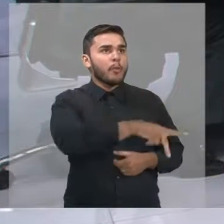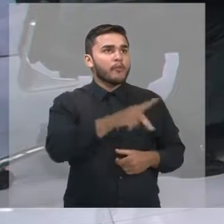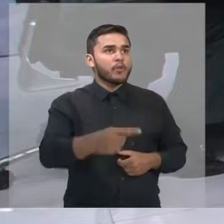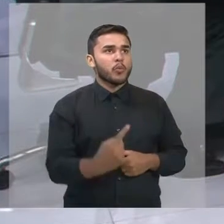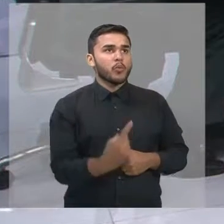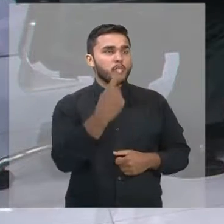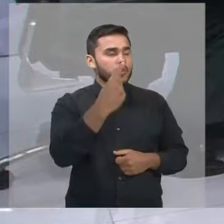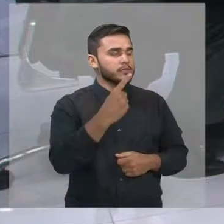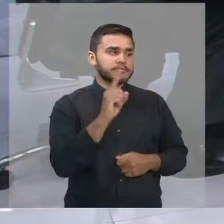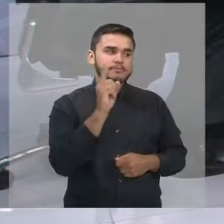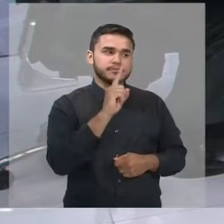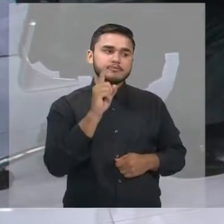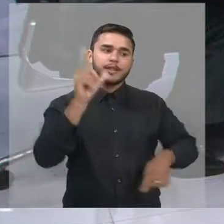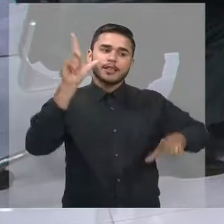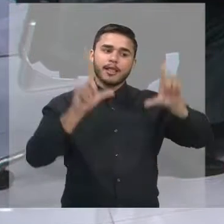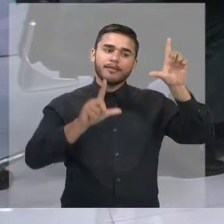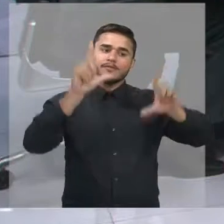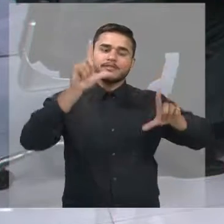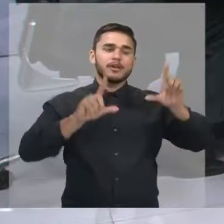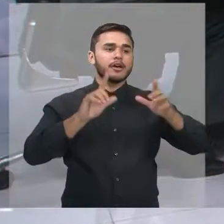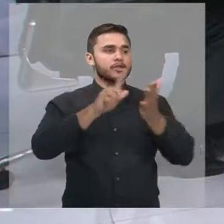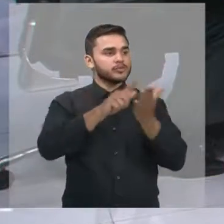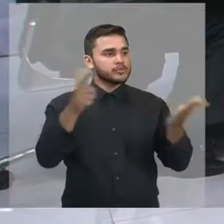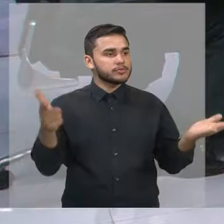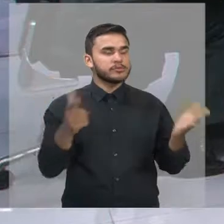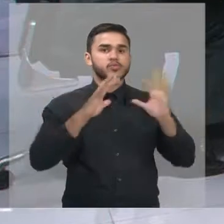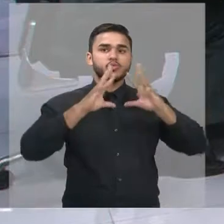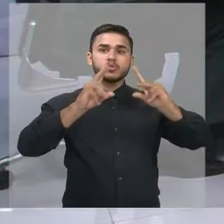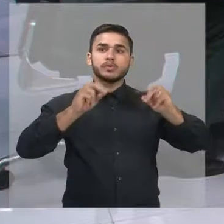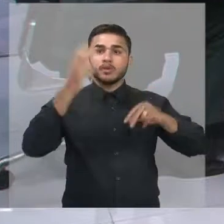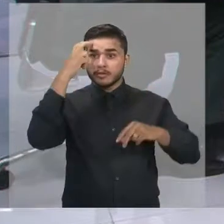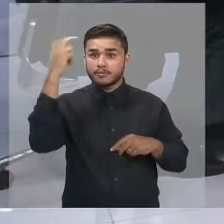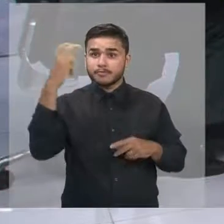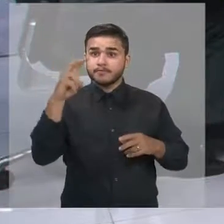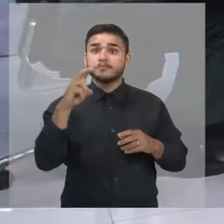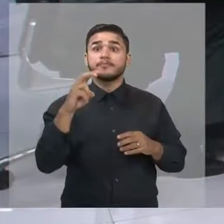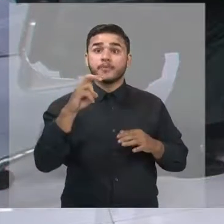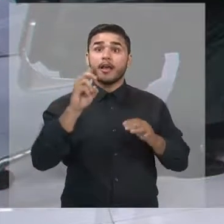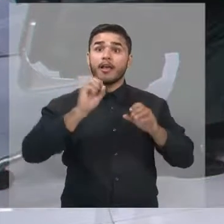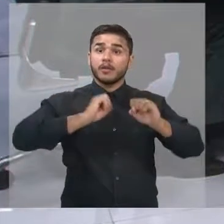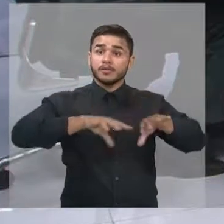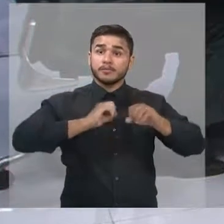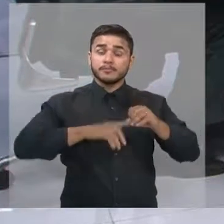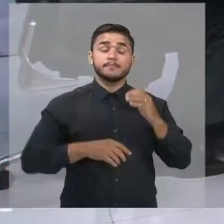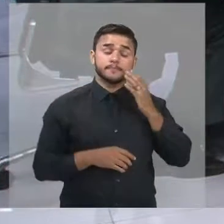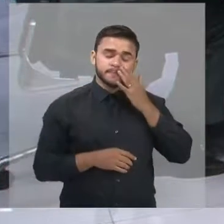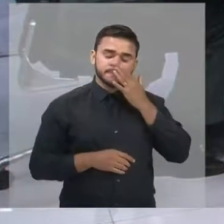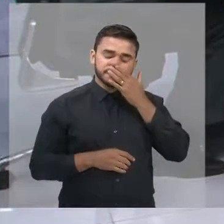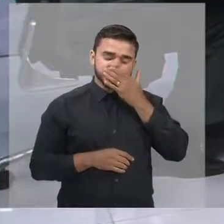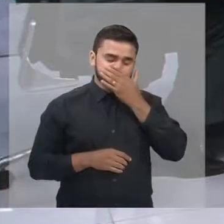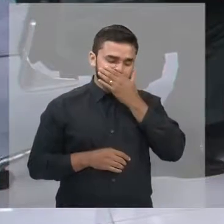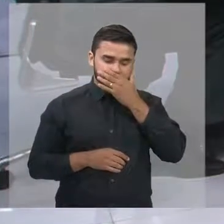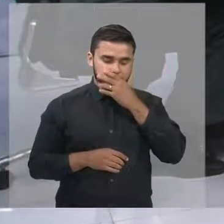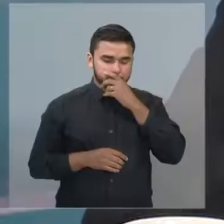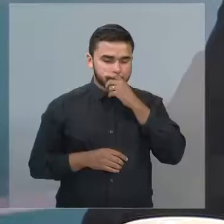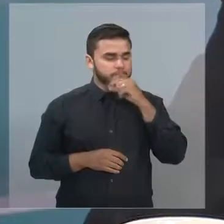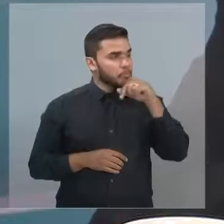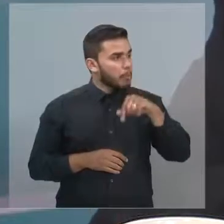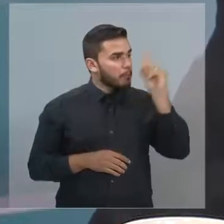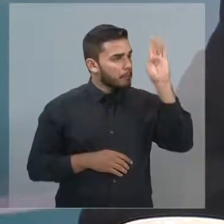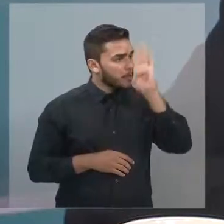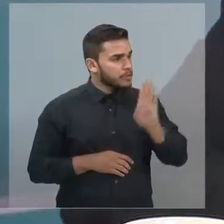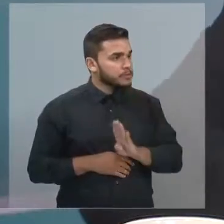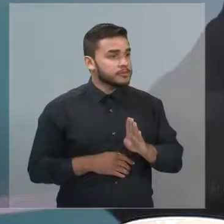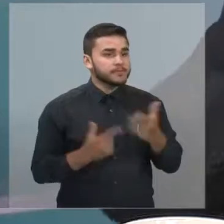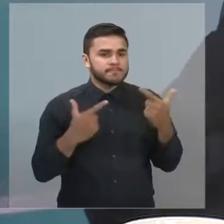fica se esgoelando na sala de aula. A mídia também tem um papel muito importante na formulação da cultura e da educação. Agora, o que eu digo, o grande problema do